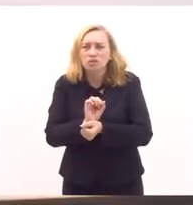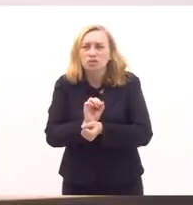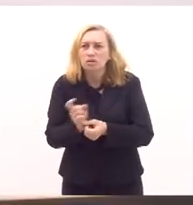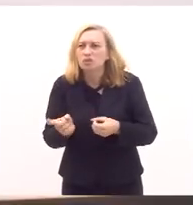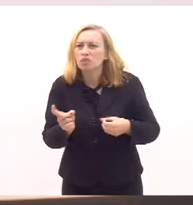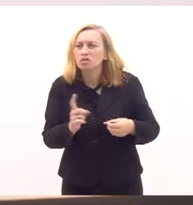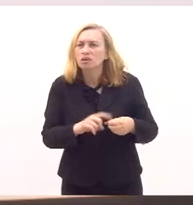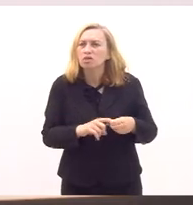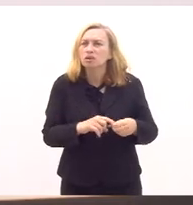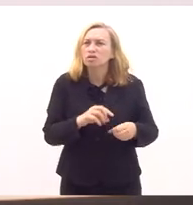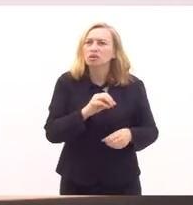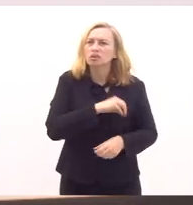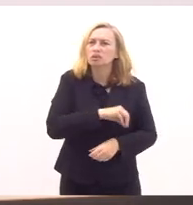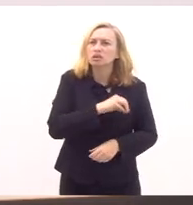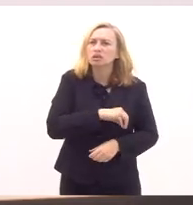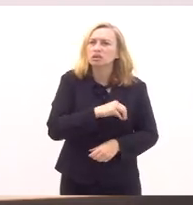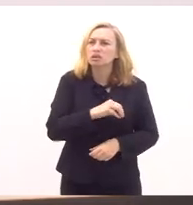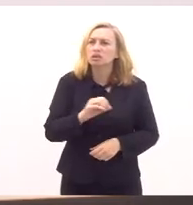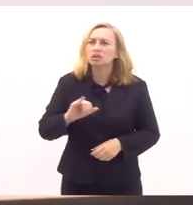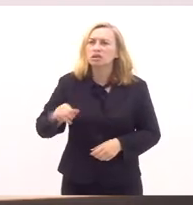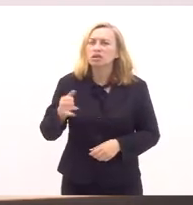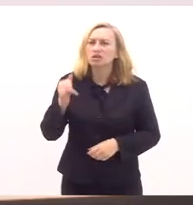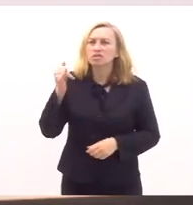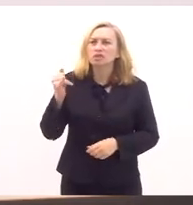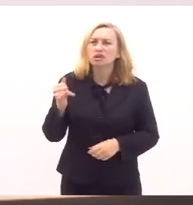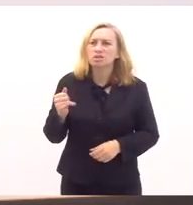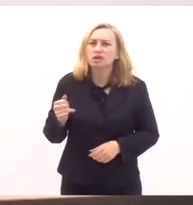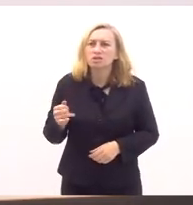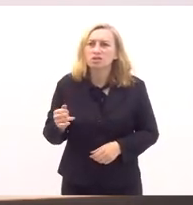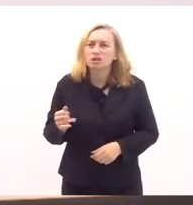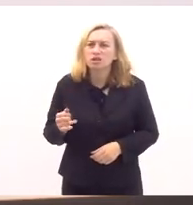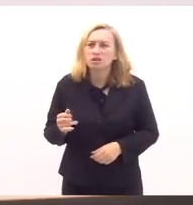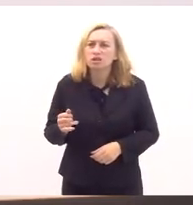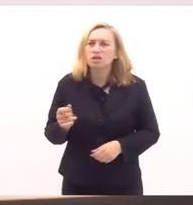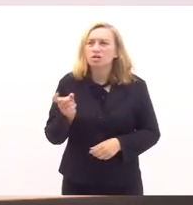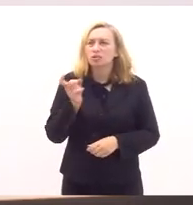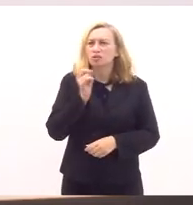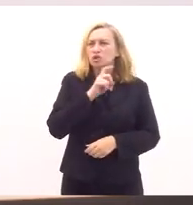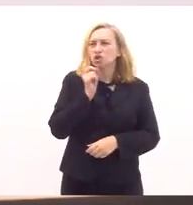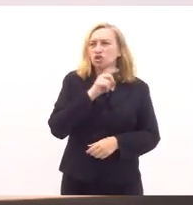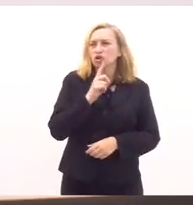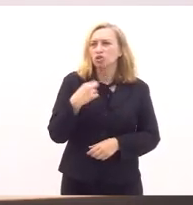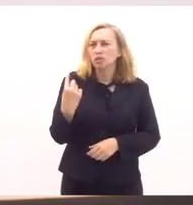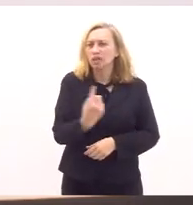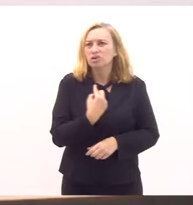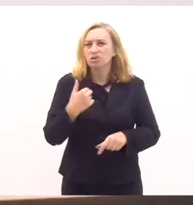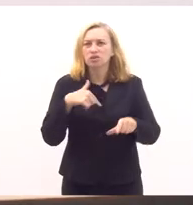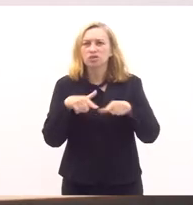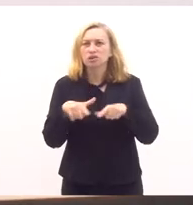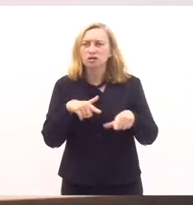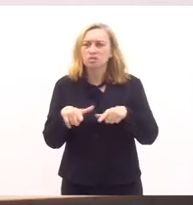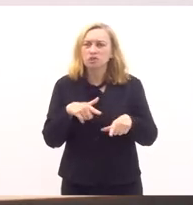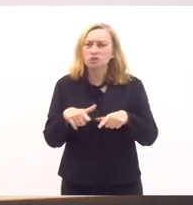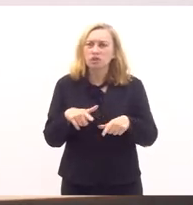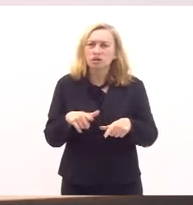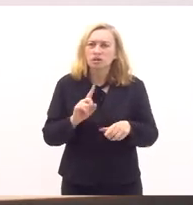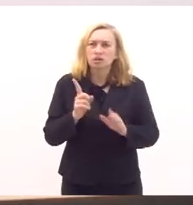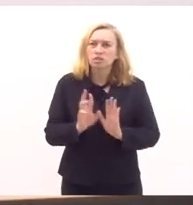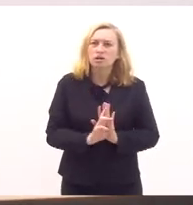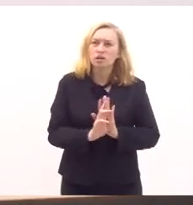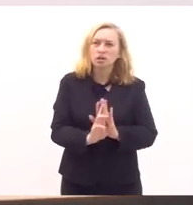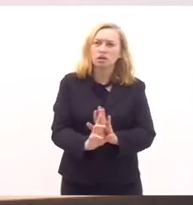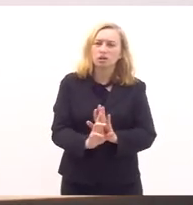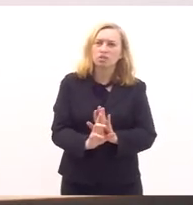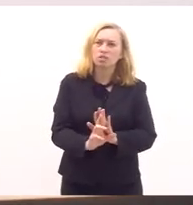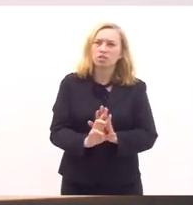falamos de inflação, mas esses índices inflacionários, eles são mentirosos para nós trabalhadores. Eles não representam